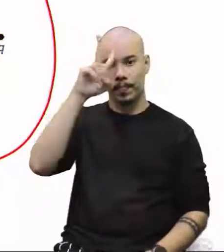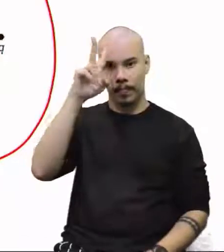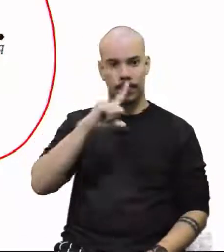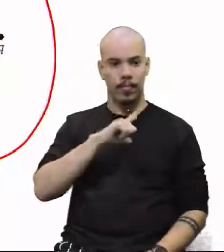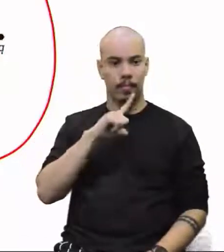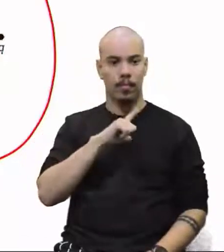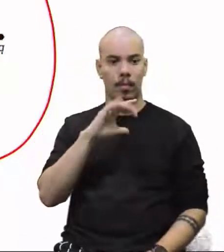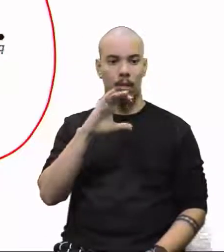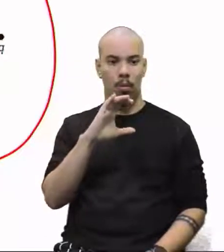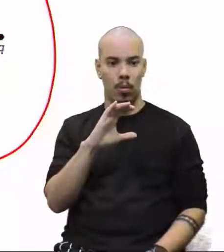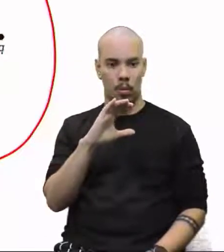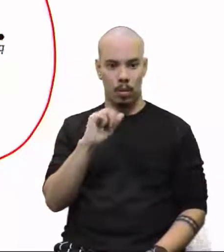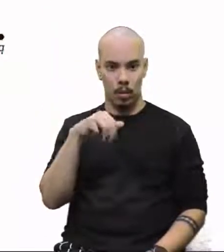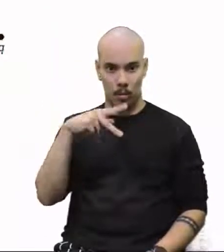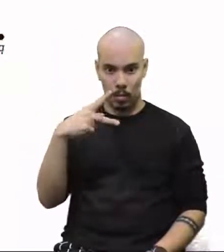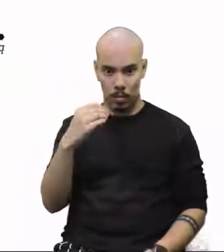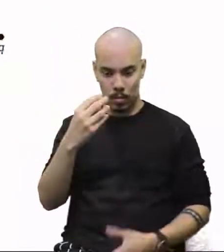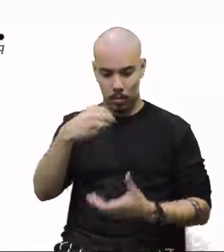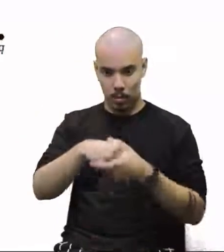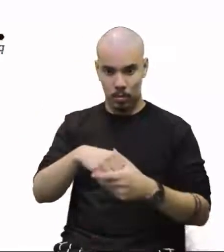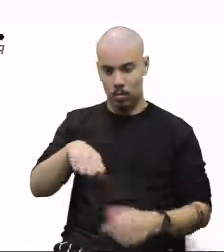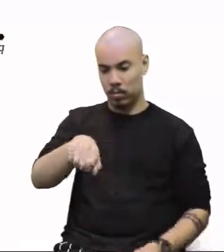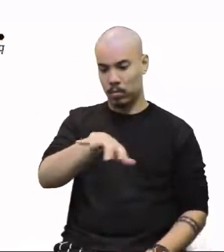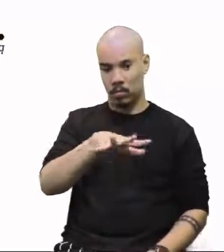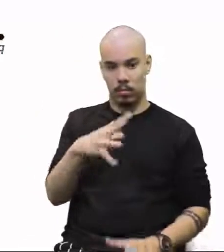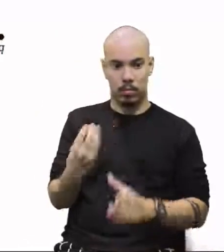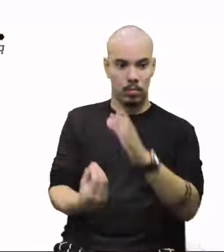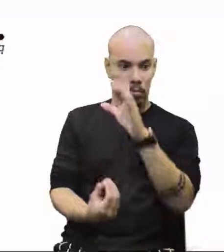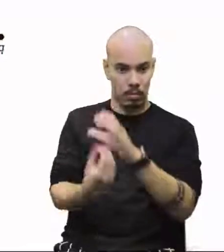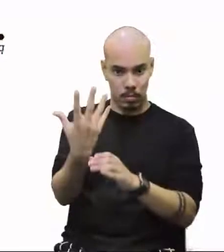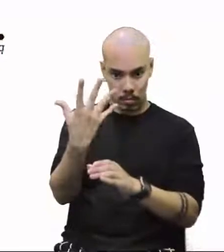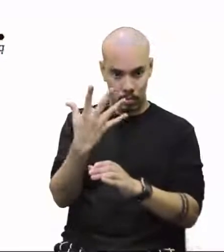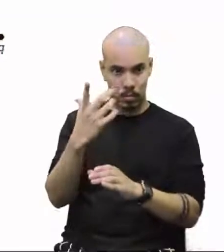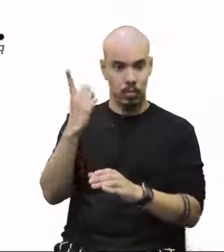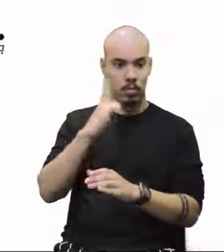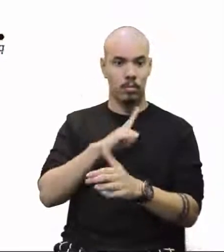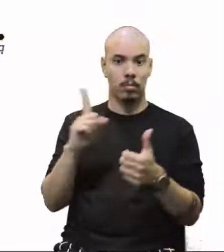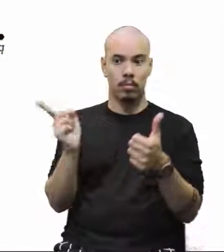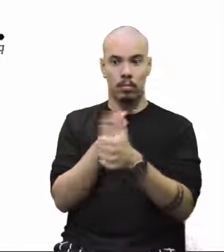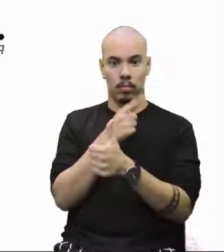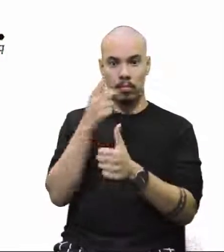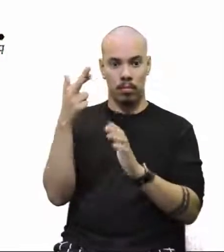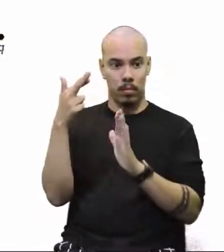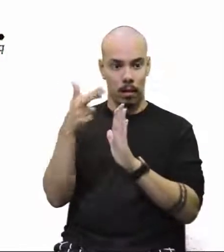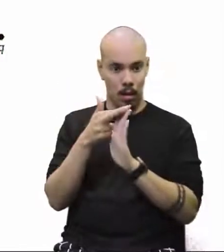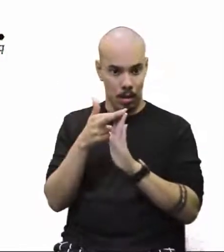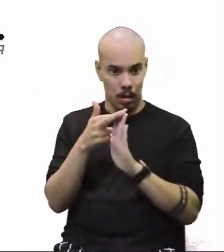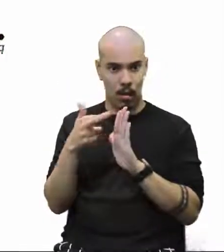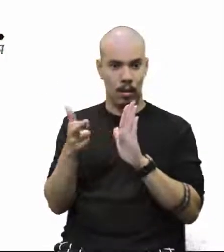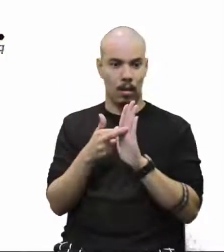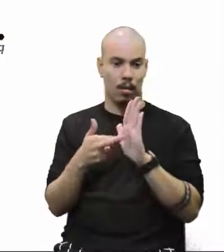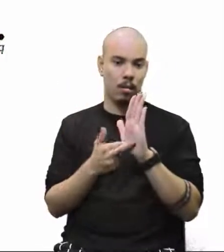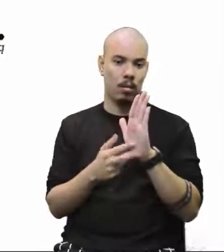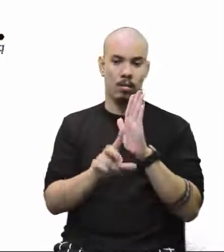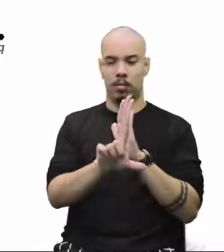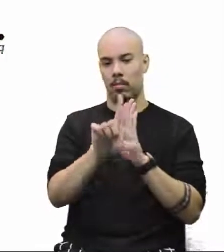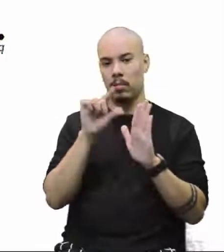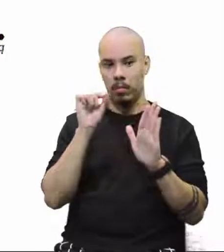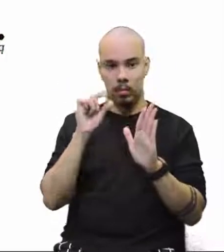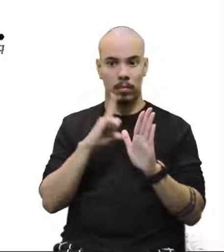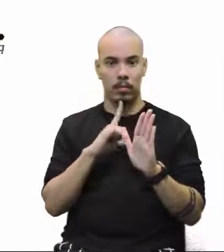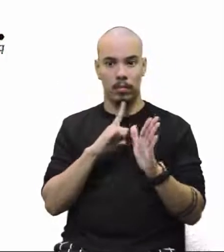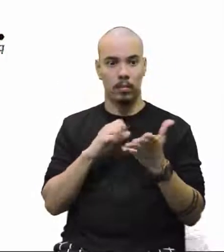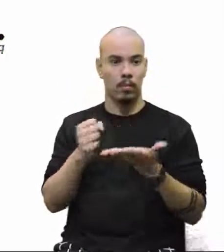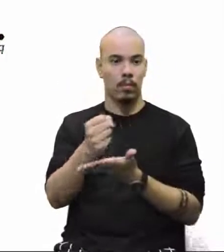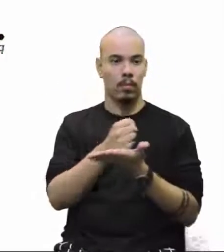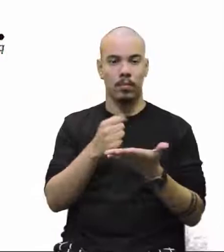corrente elétrica ali, o fio condutor vai criar um campo magnético. Aí é a primeira o campo regra, magnético é perpendicular e cilíndrico em torno, né?